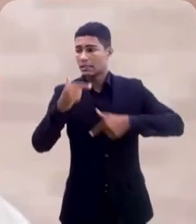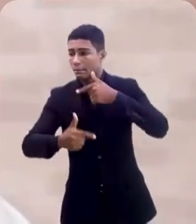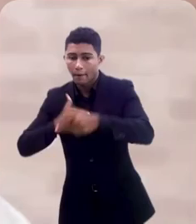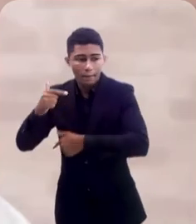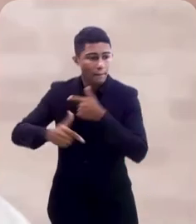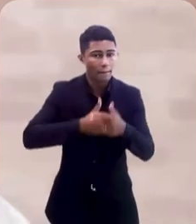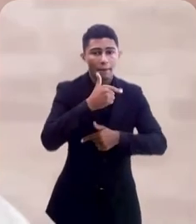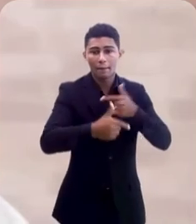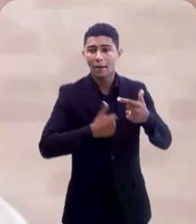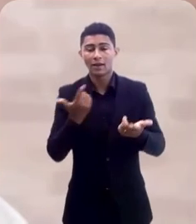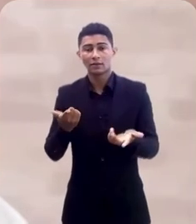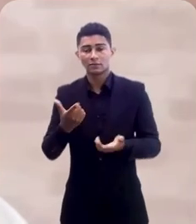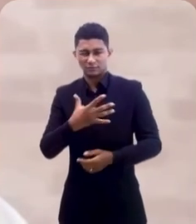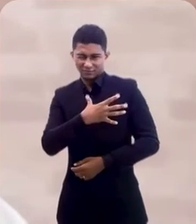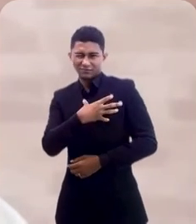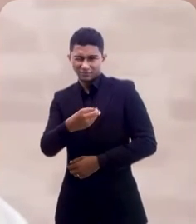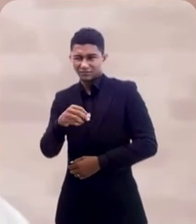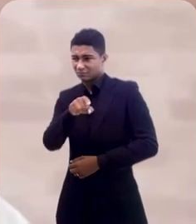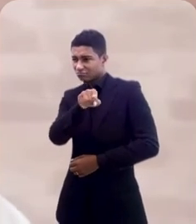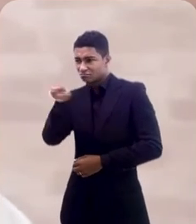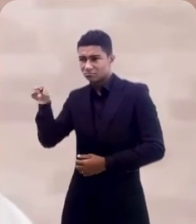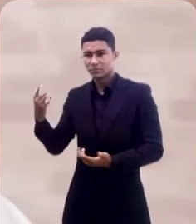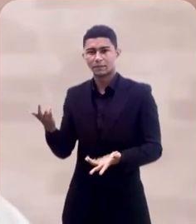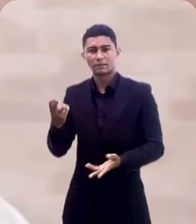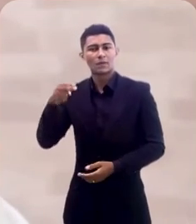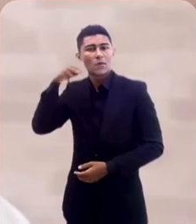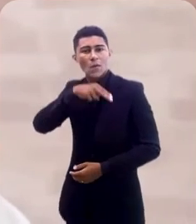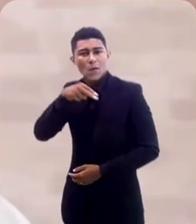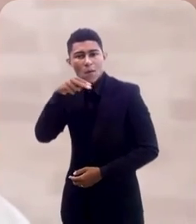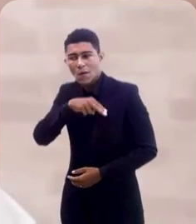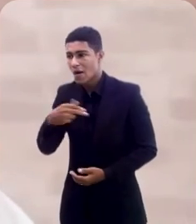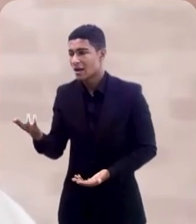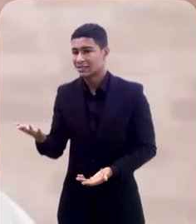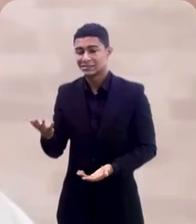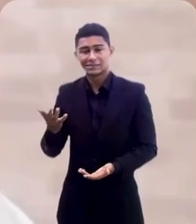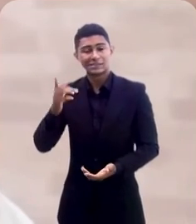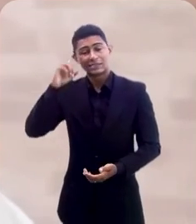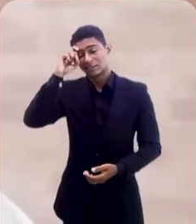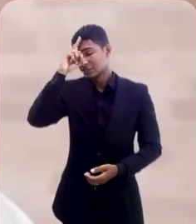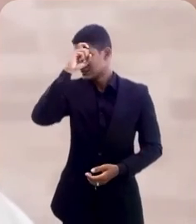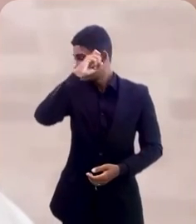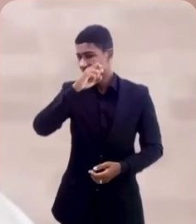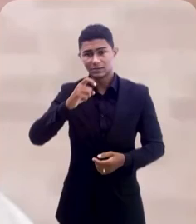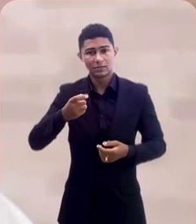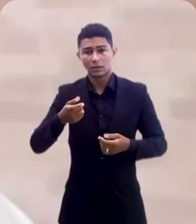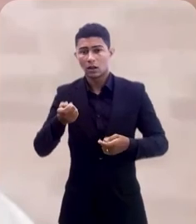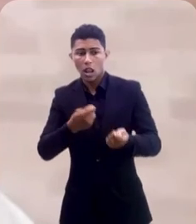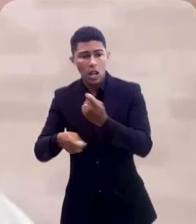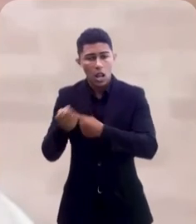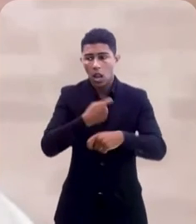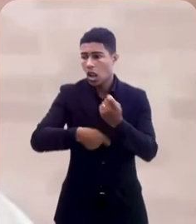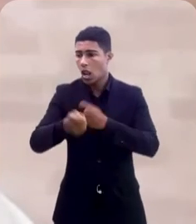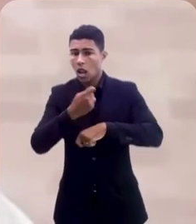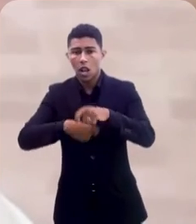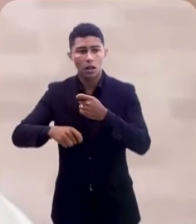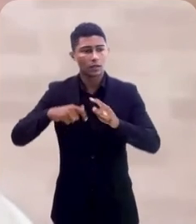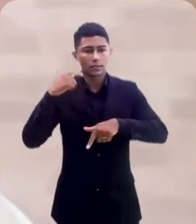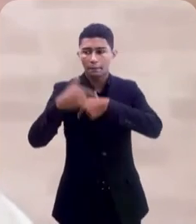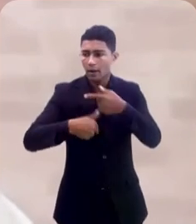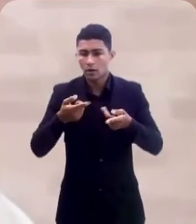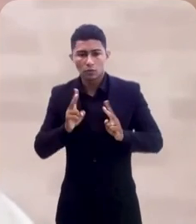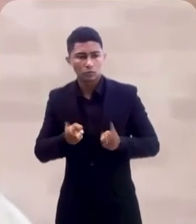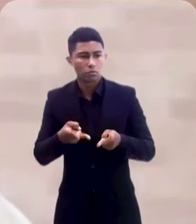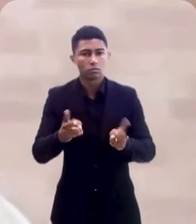seus negócios através dos filhos, dos netos, ou, tecnicamente falando, dos